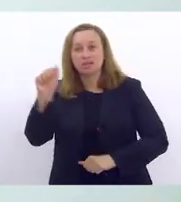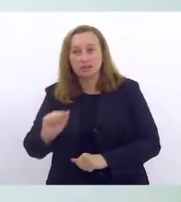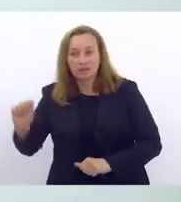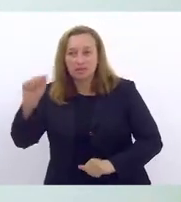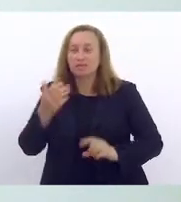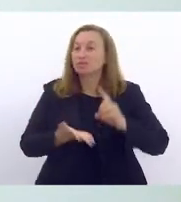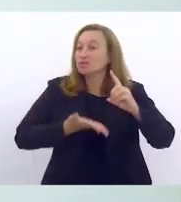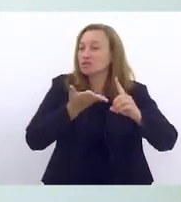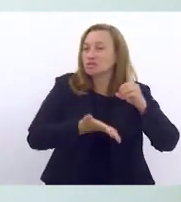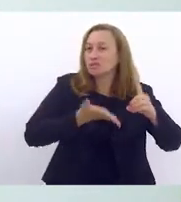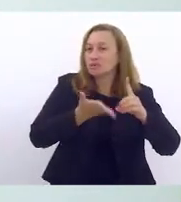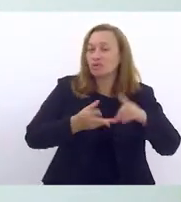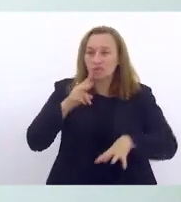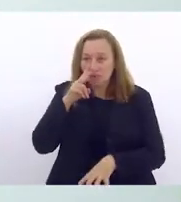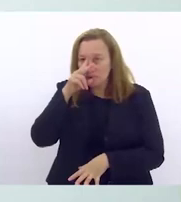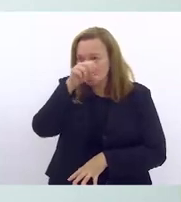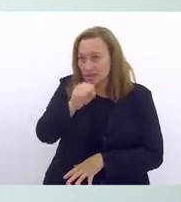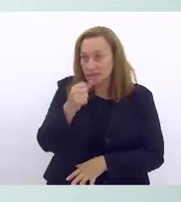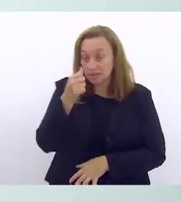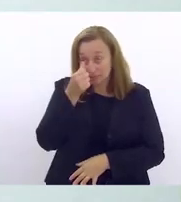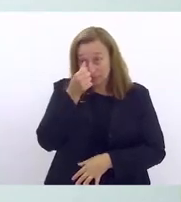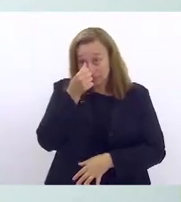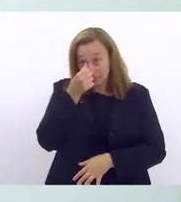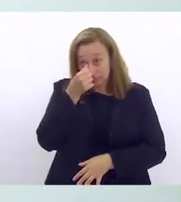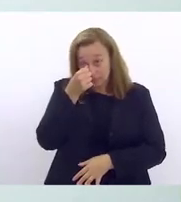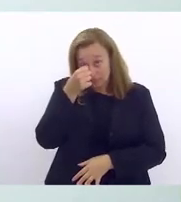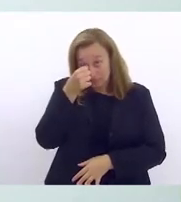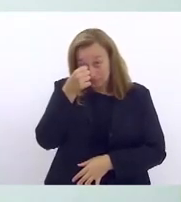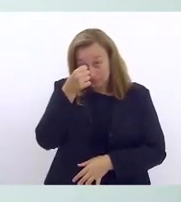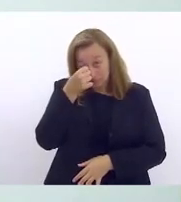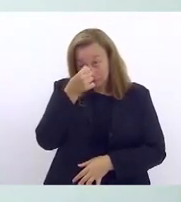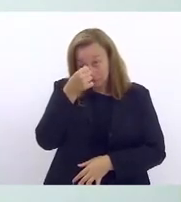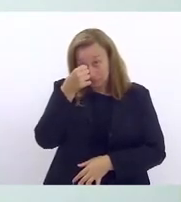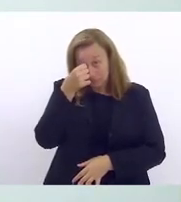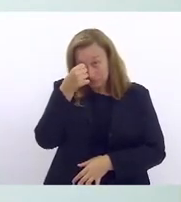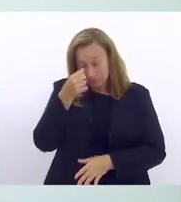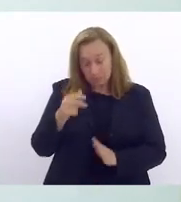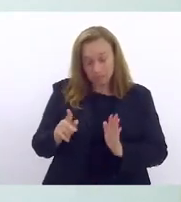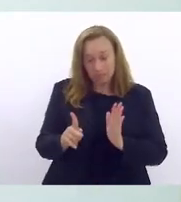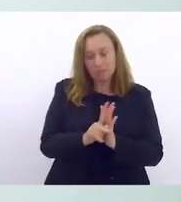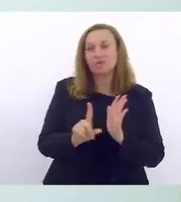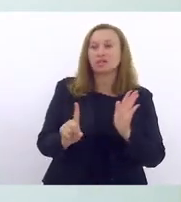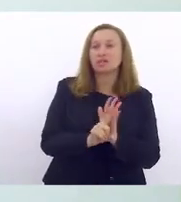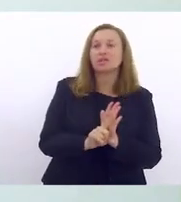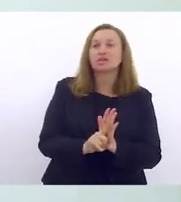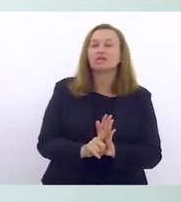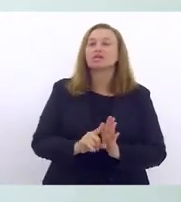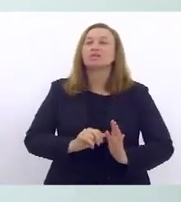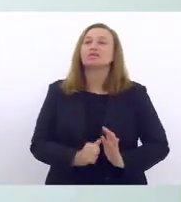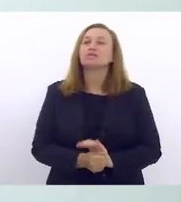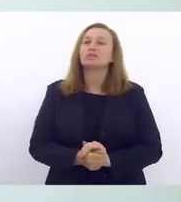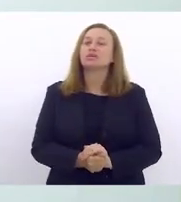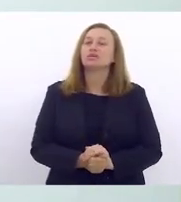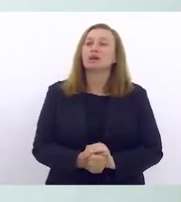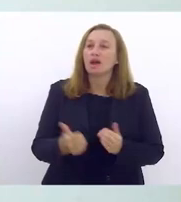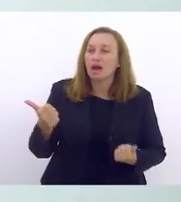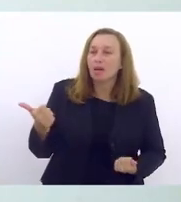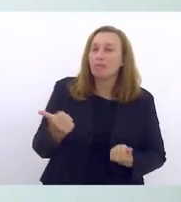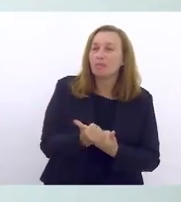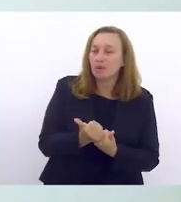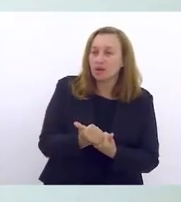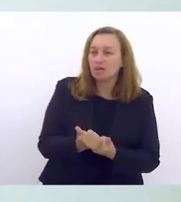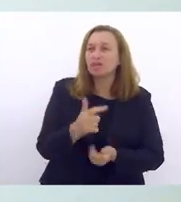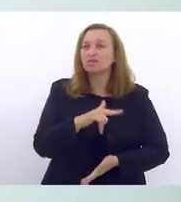Doulas, fortalecendo aí na época do projeto de lei, né, fazendo nota técnica, apoiando